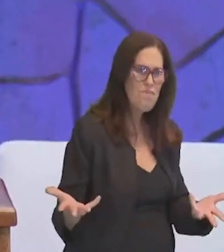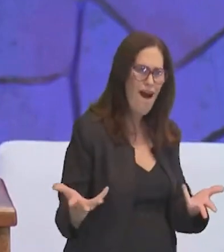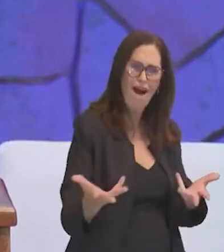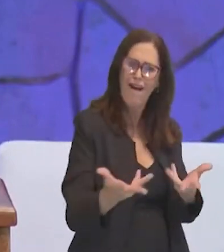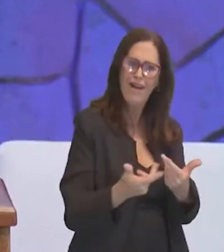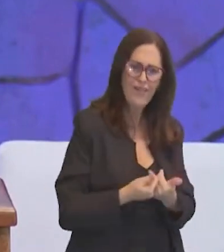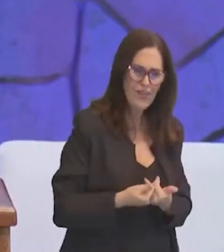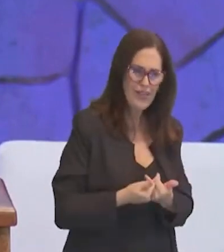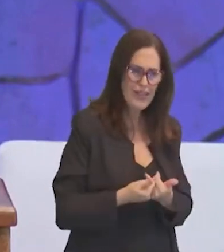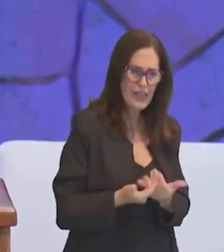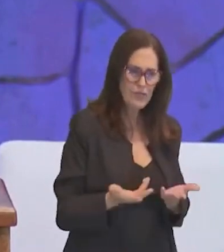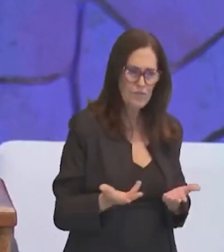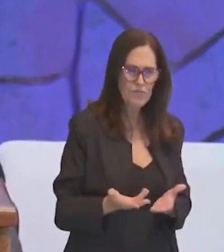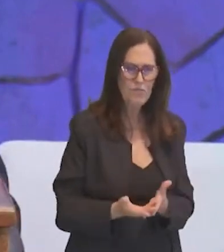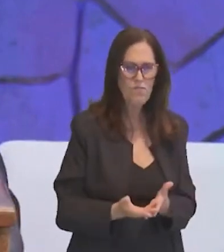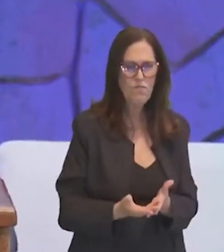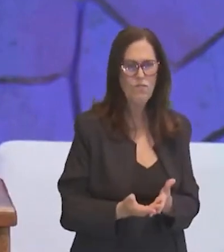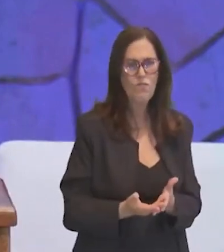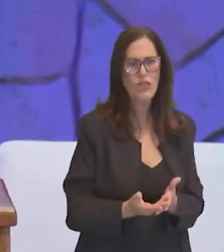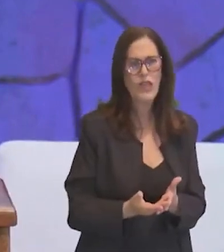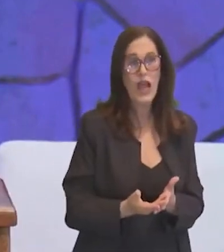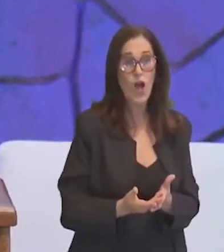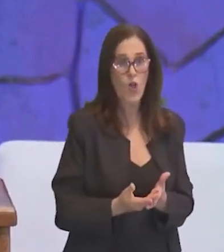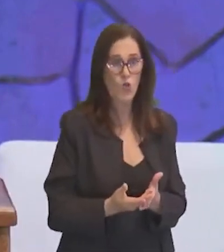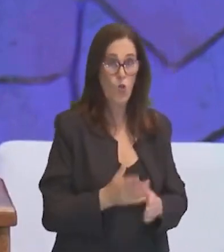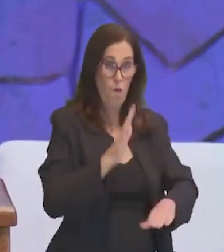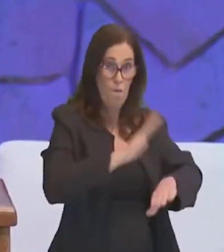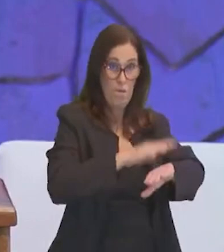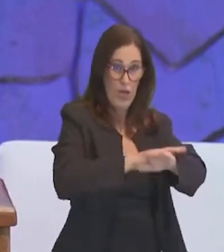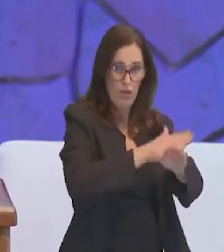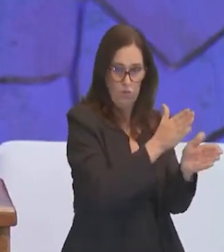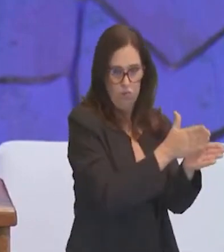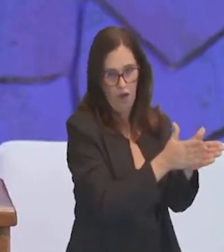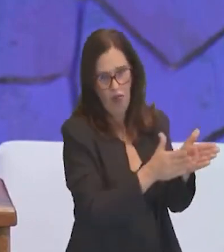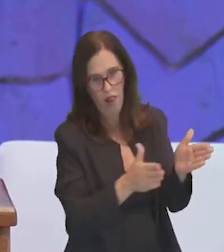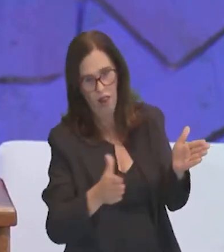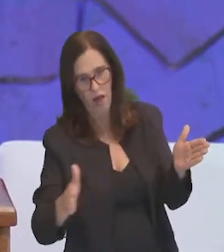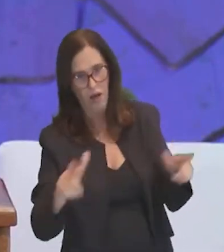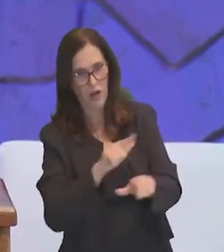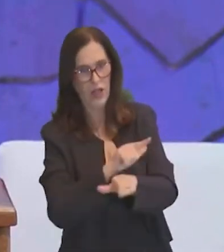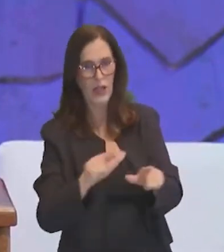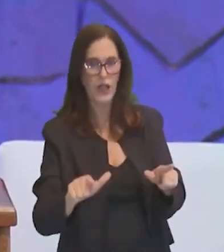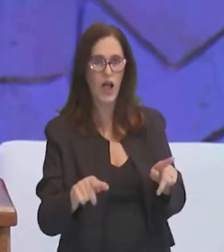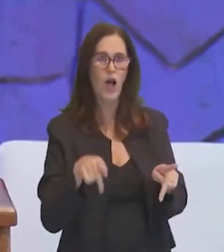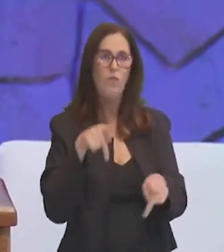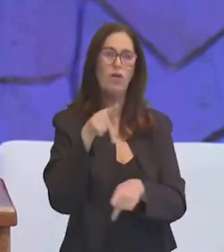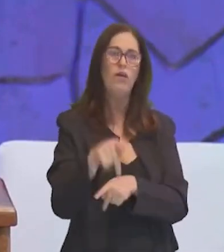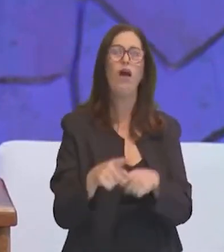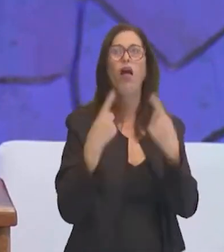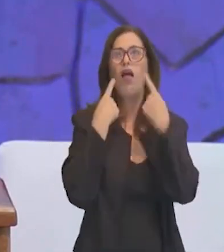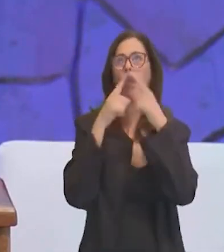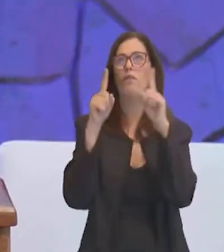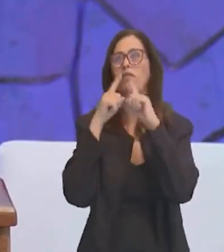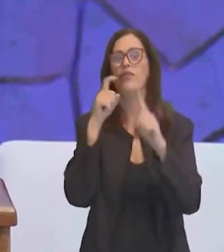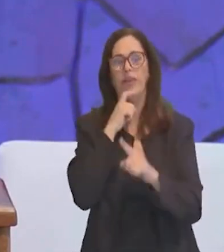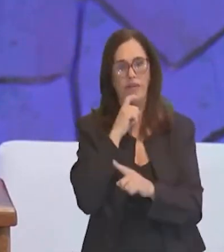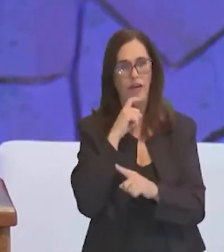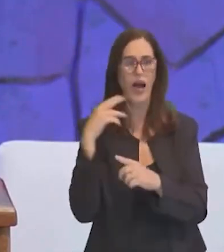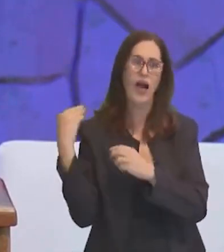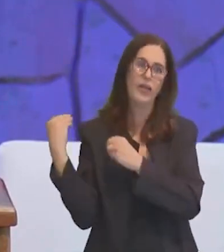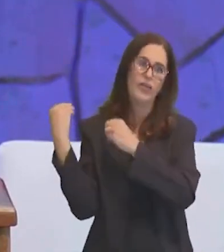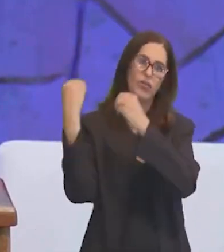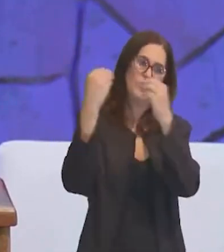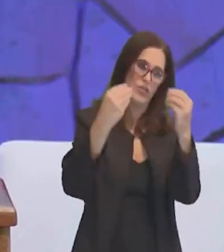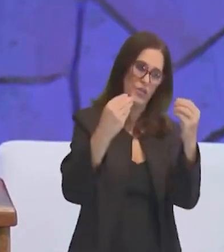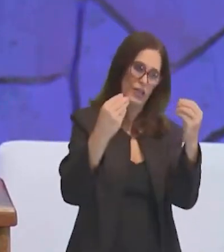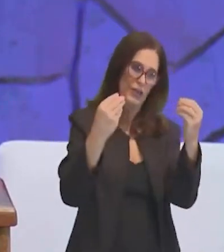A Bíblia conta que durante o período do deserto, o povo reclamava de frio à noite, e Deus colocava